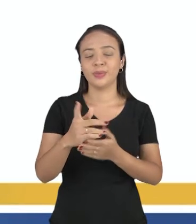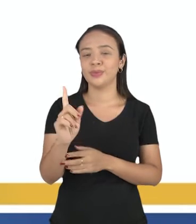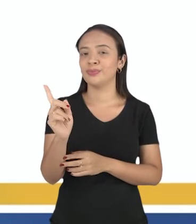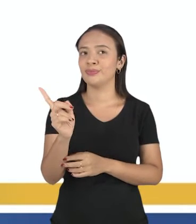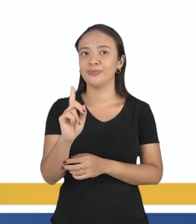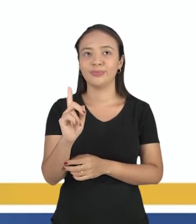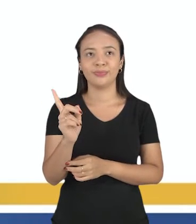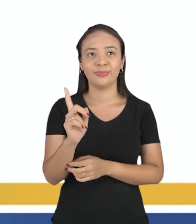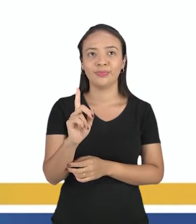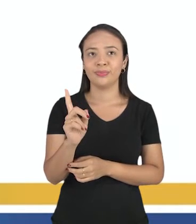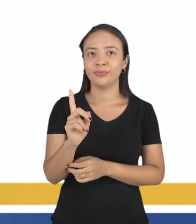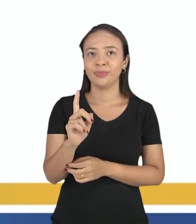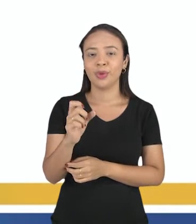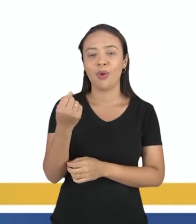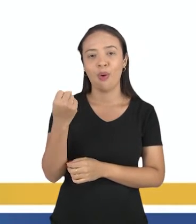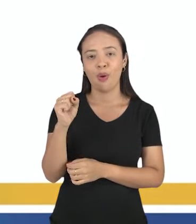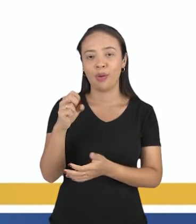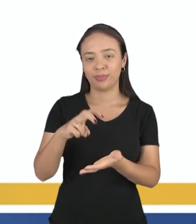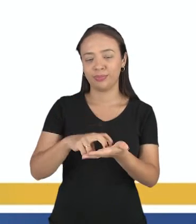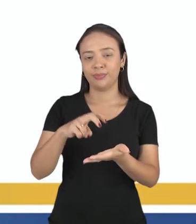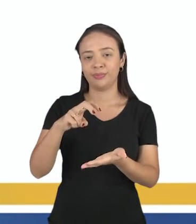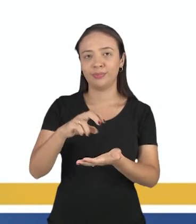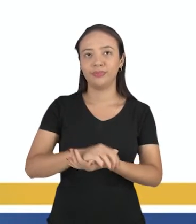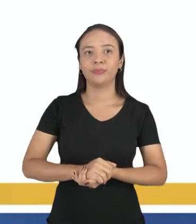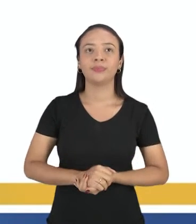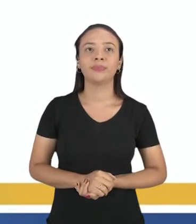começou às 8 da manhã.